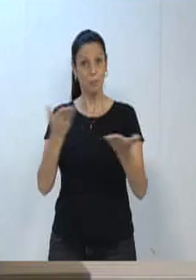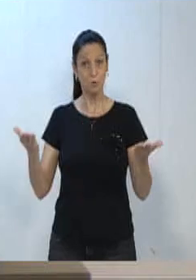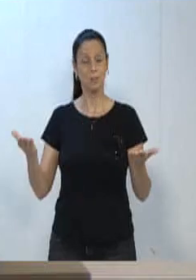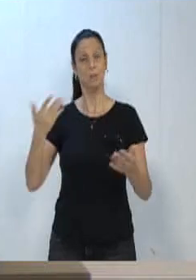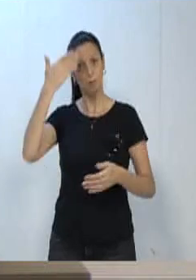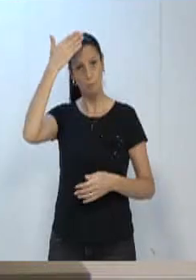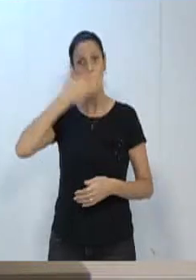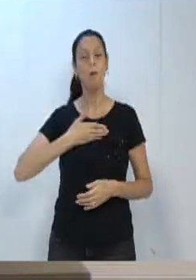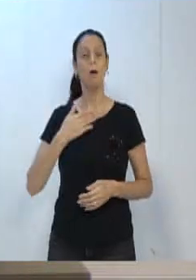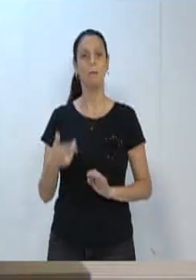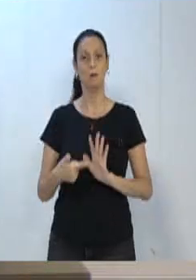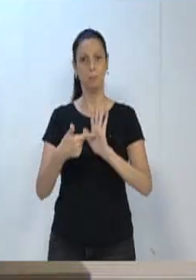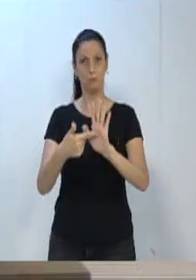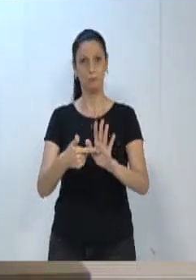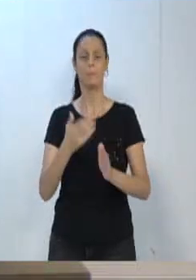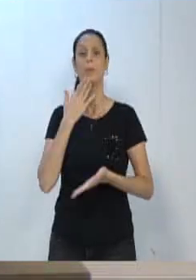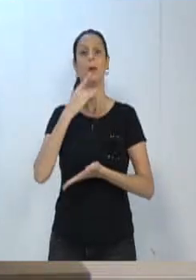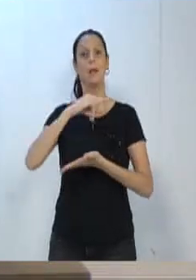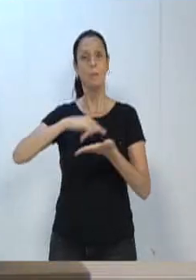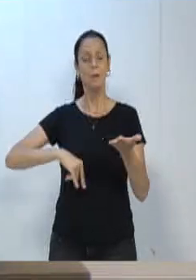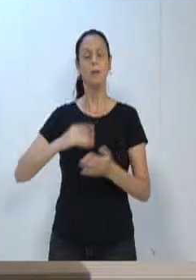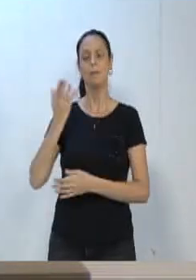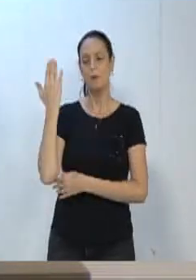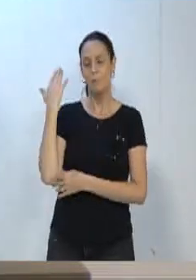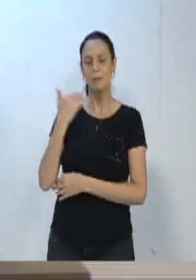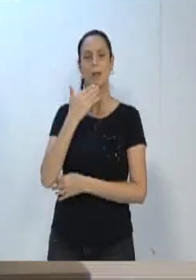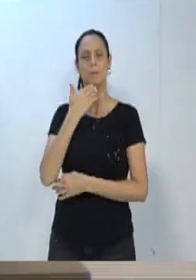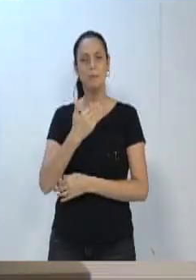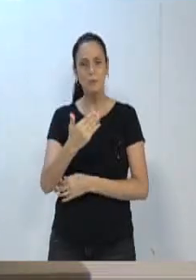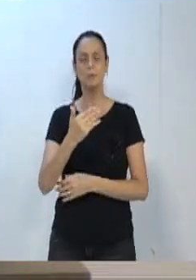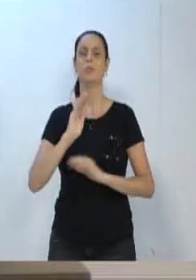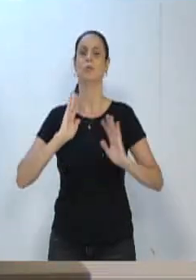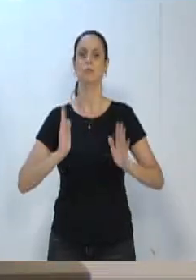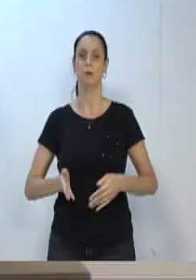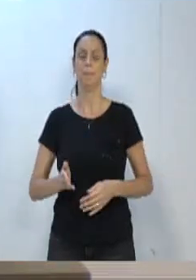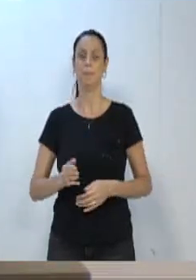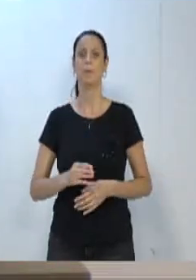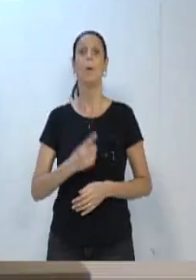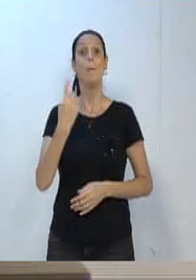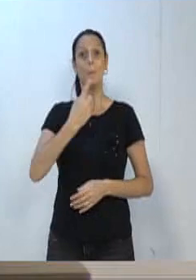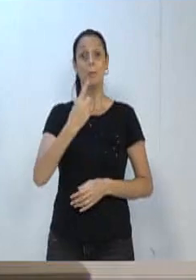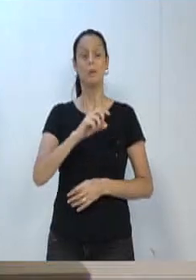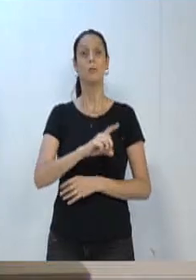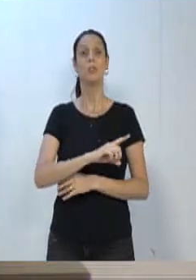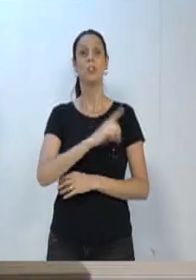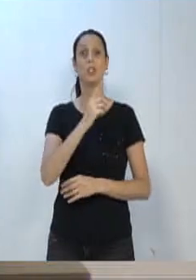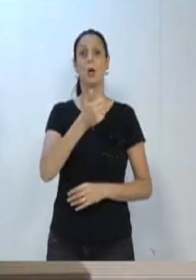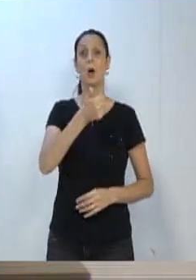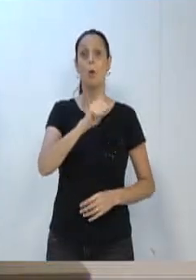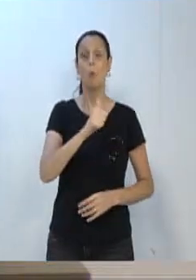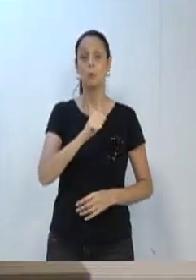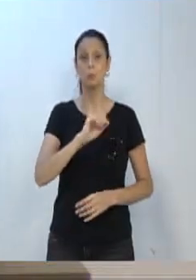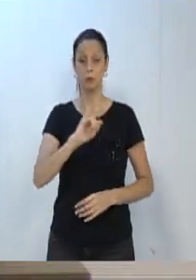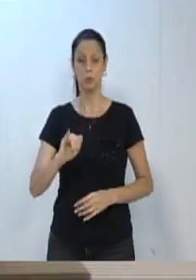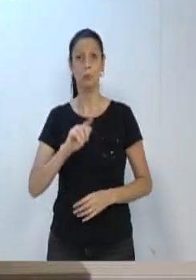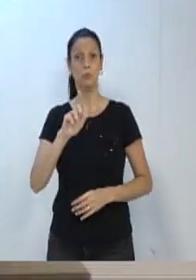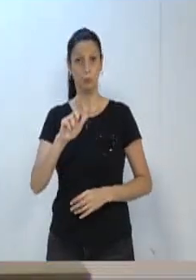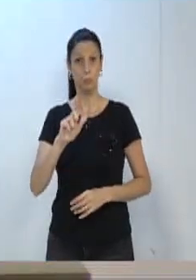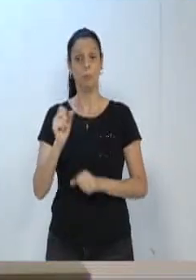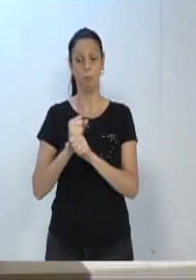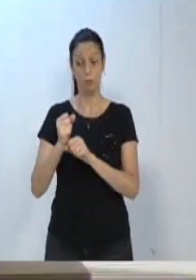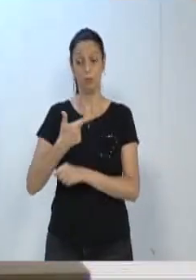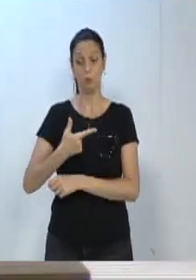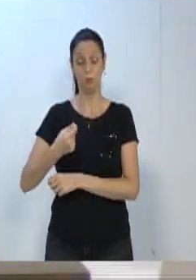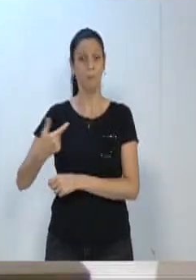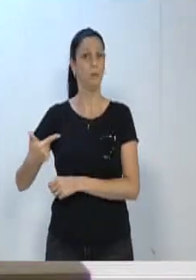conta, os requerimentos e os pedidos que eu fiz. O primeiro pedido que eu fiz foi o dia 11 de julho deste ano.